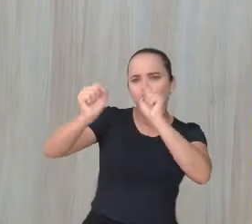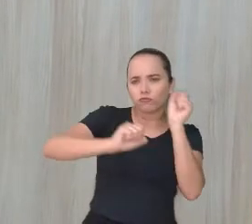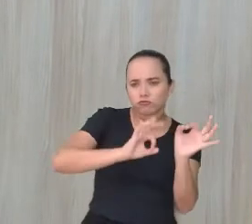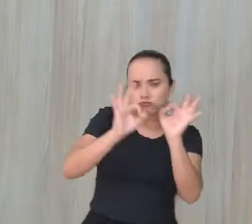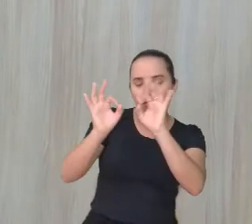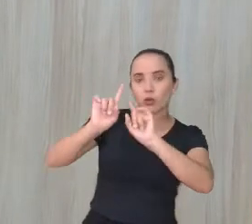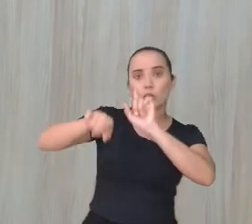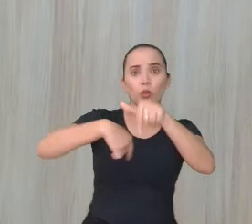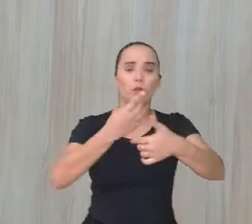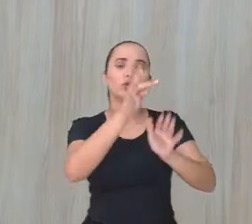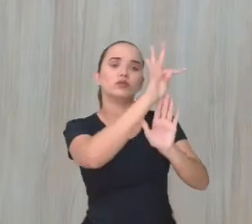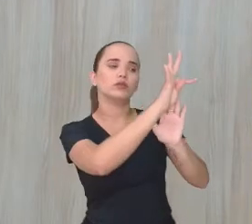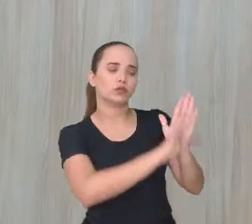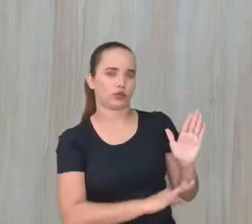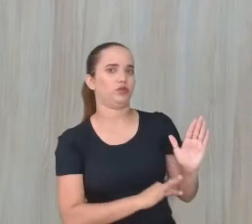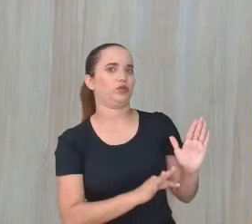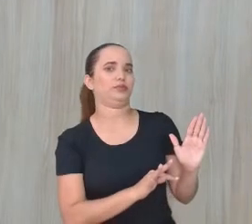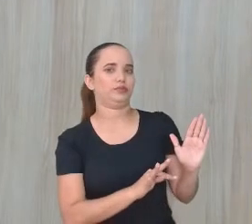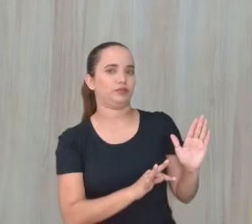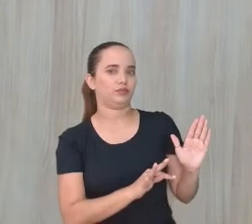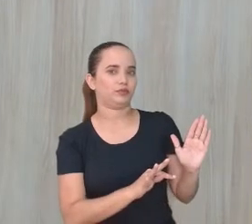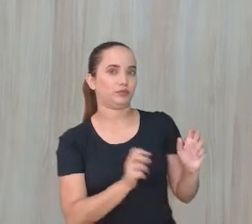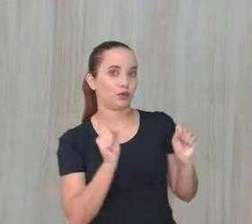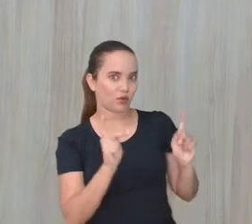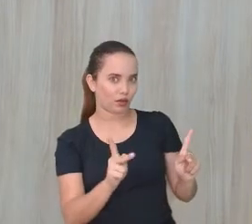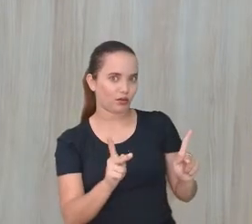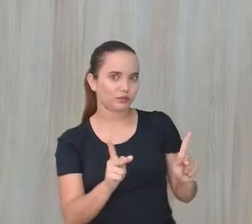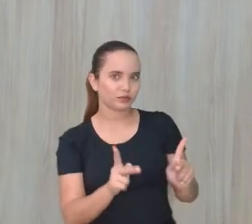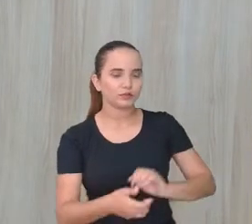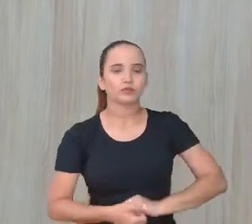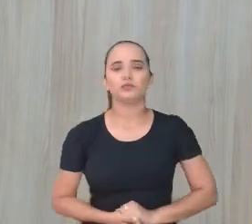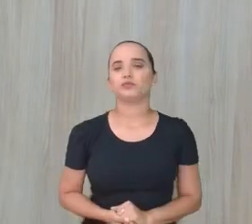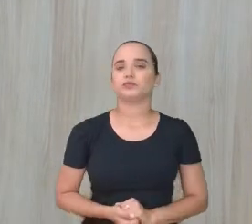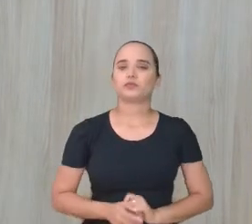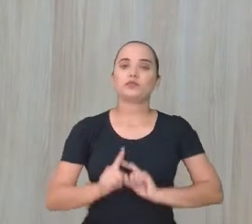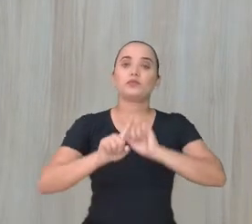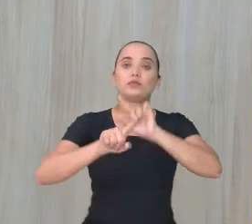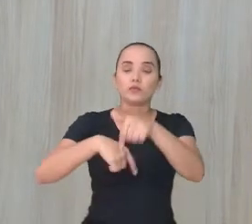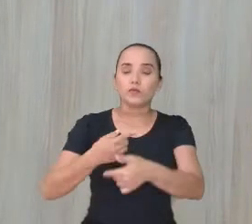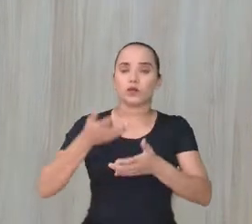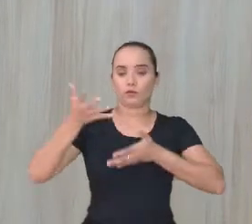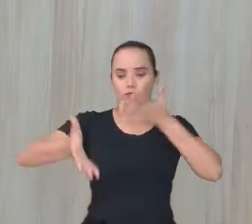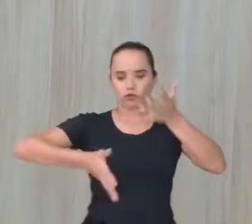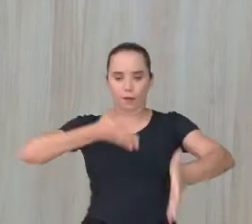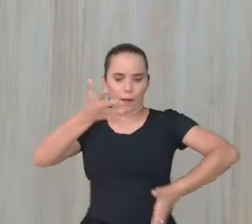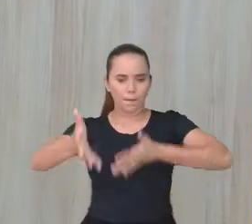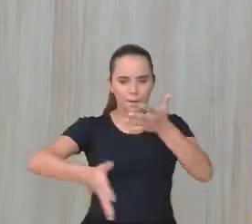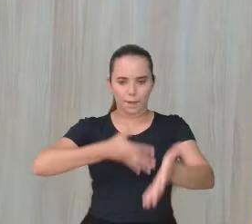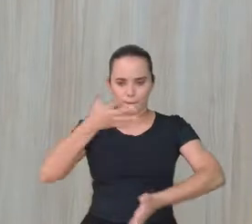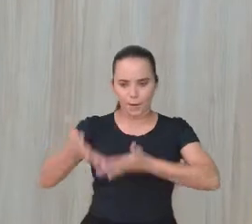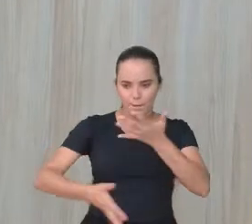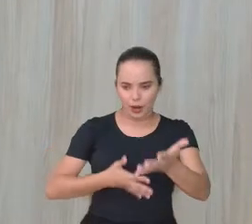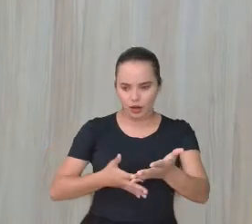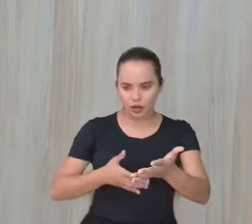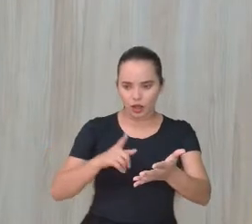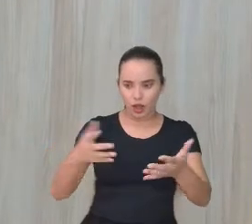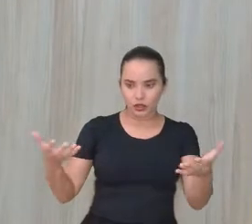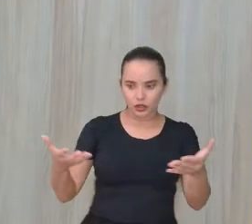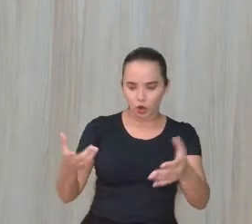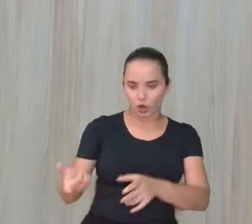Porque vocês vão construir um texto oral. Depois que você construir o texto oral, faz na forma